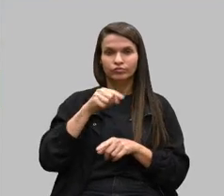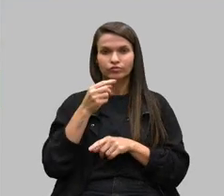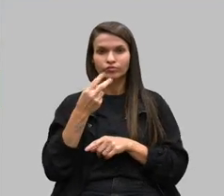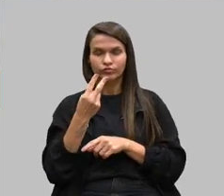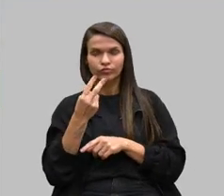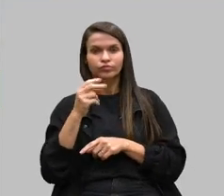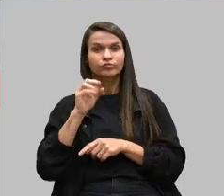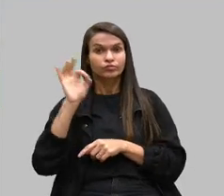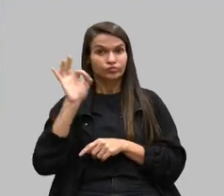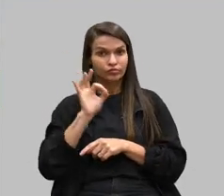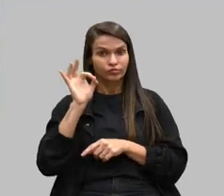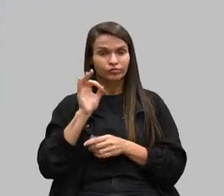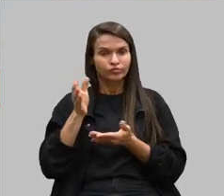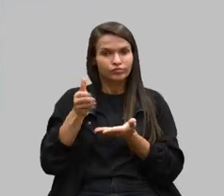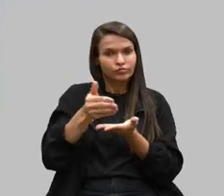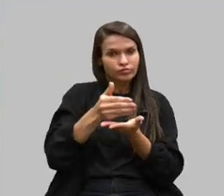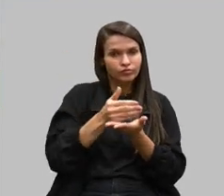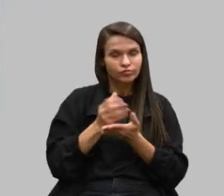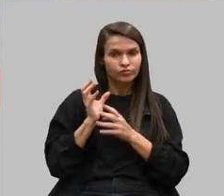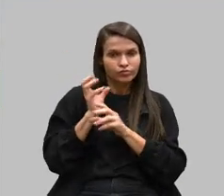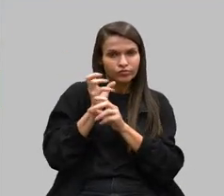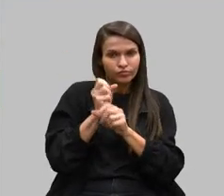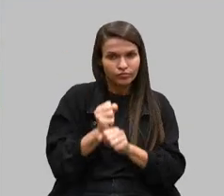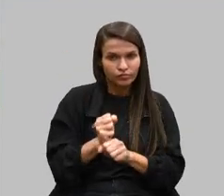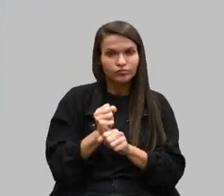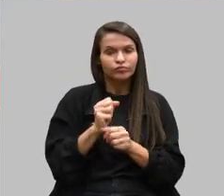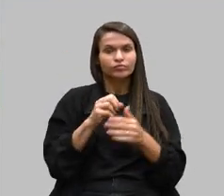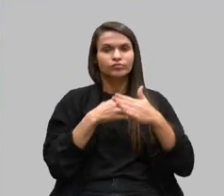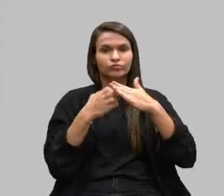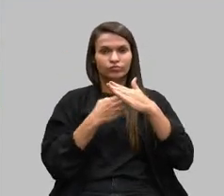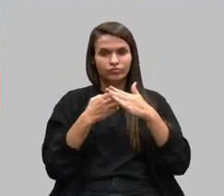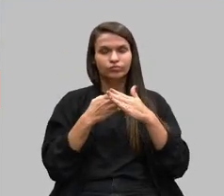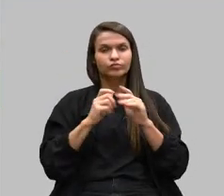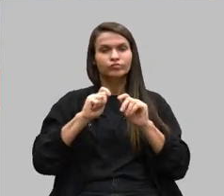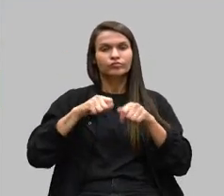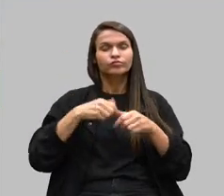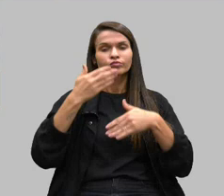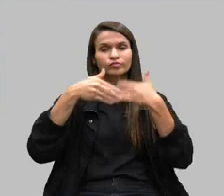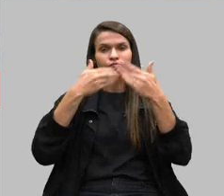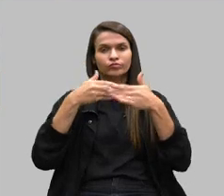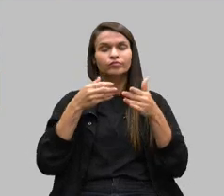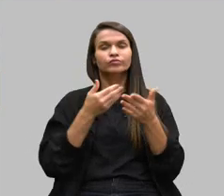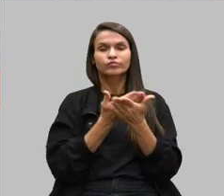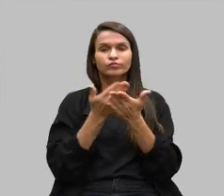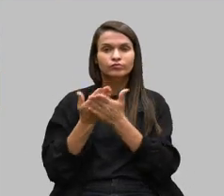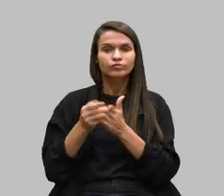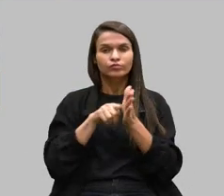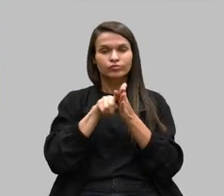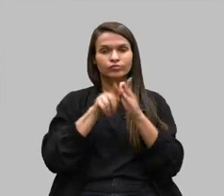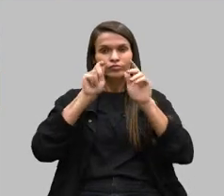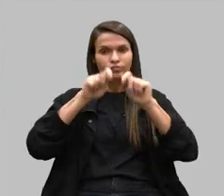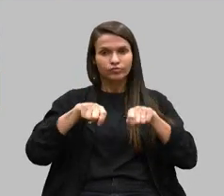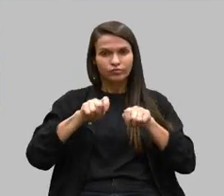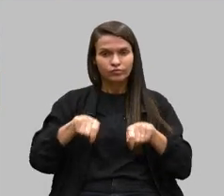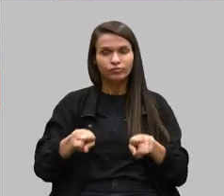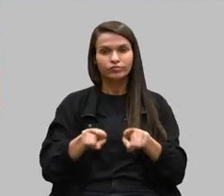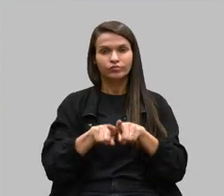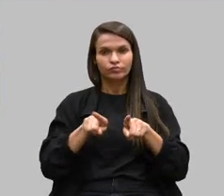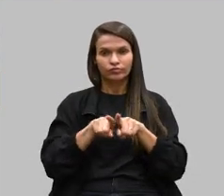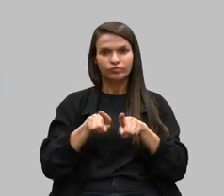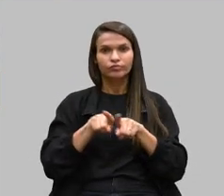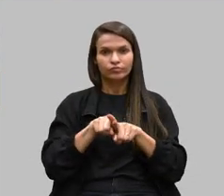faturamento da concessionária que permita o desenvolvimento de estudo de pesquisa de capacitação e também